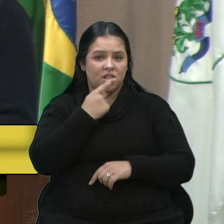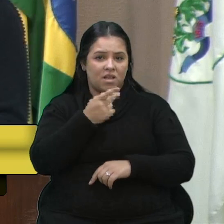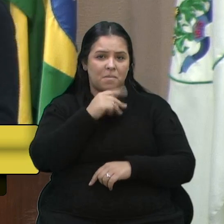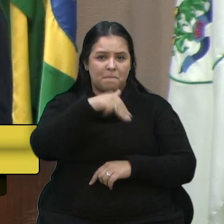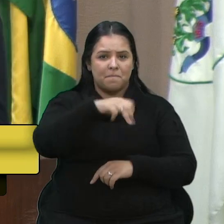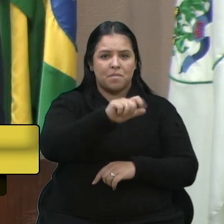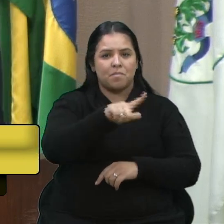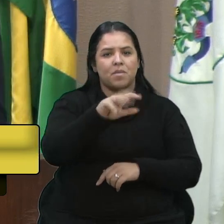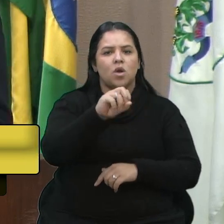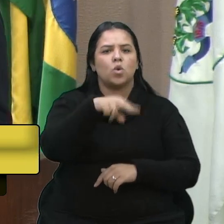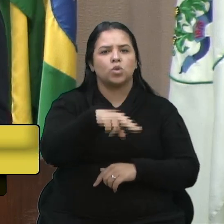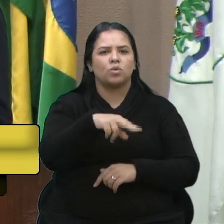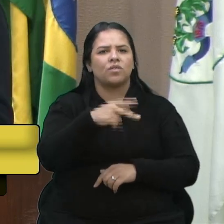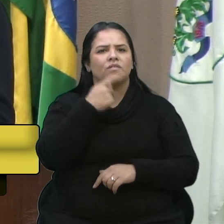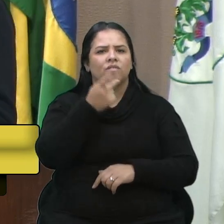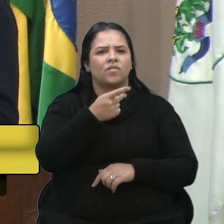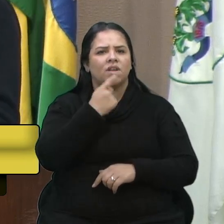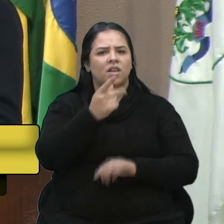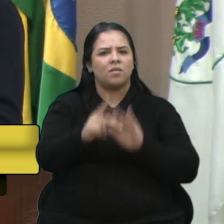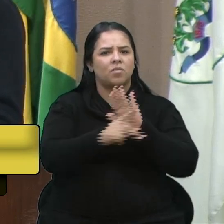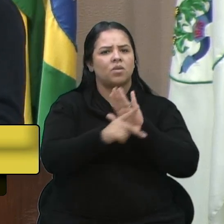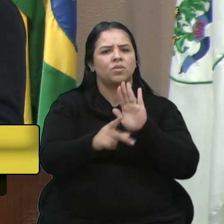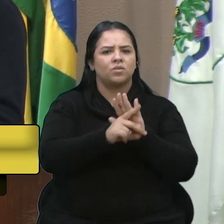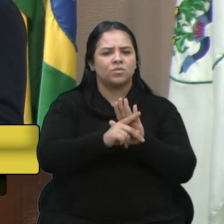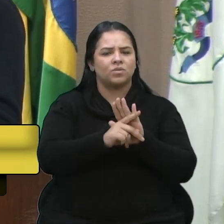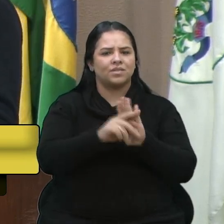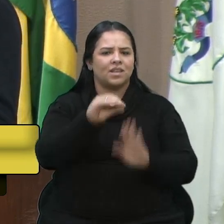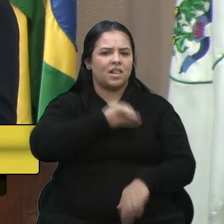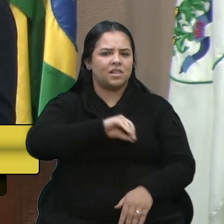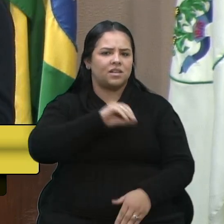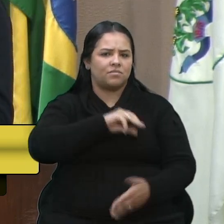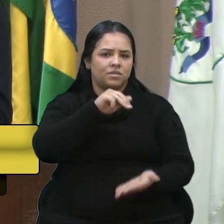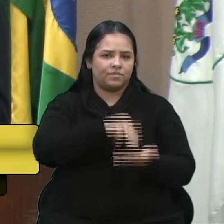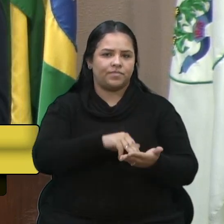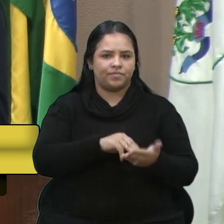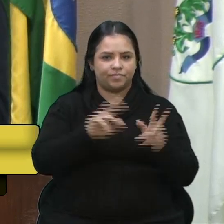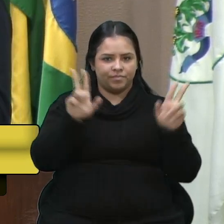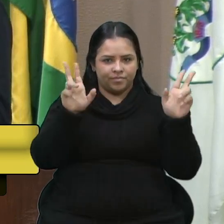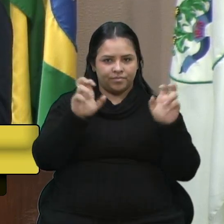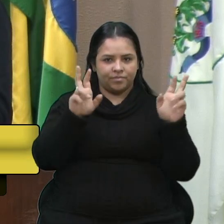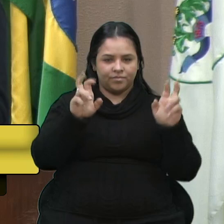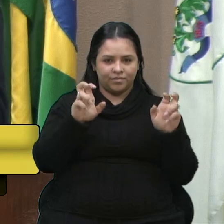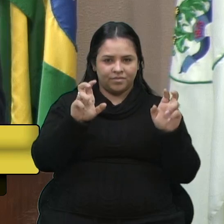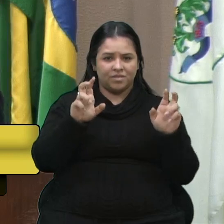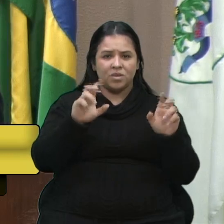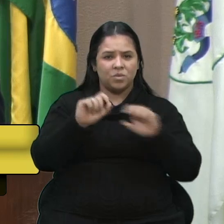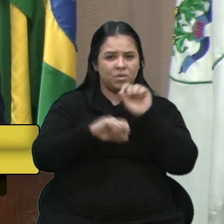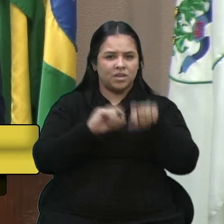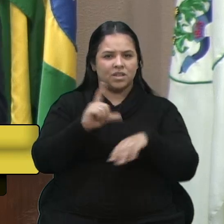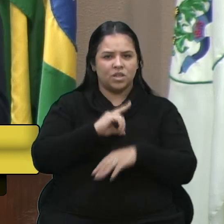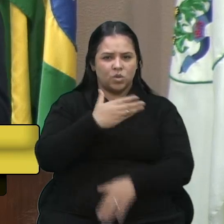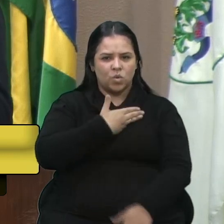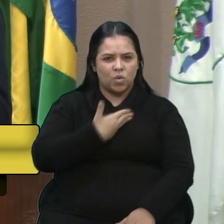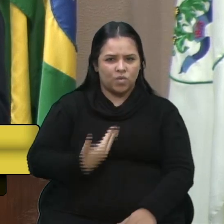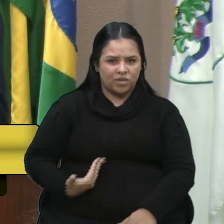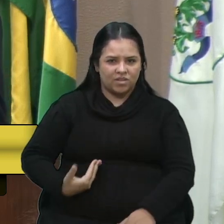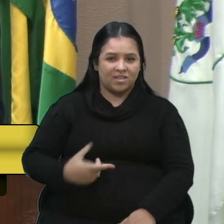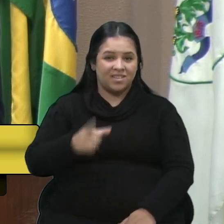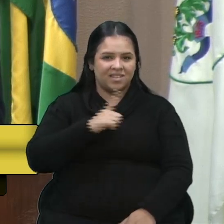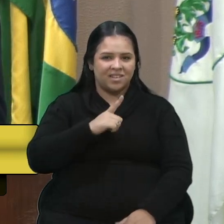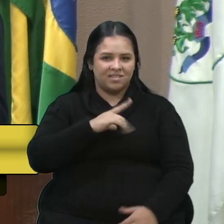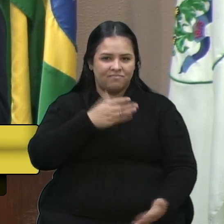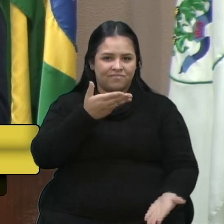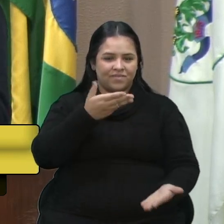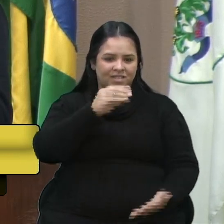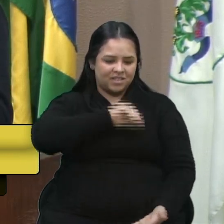ele fala sobre a questão do salário mínimo. Abre aspas. Outro conjunto de medidas do governo que impõe níveis